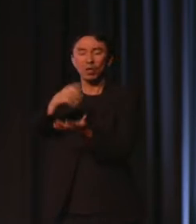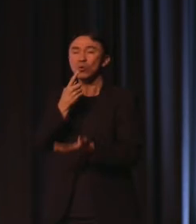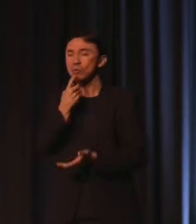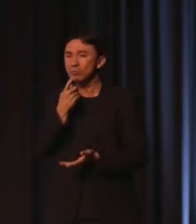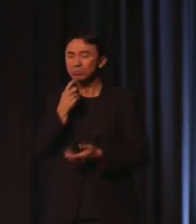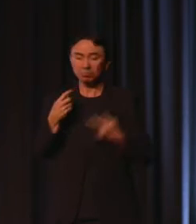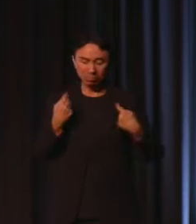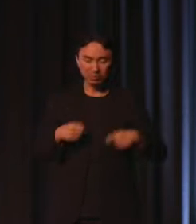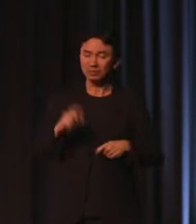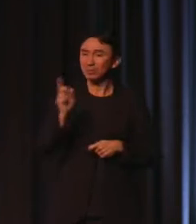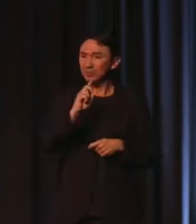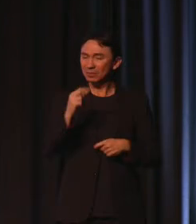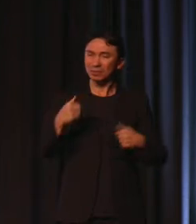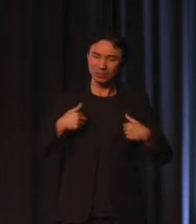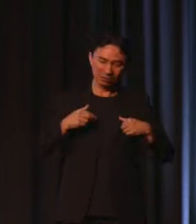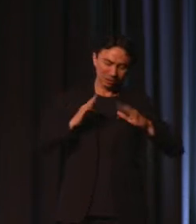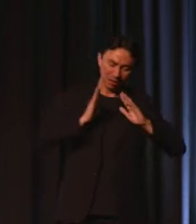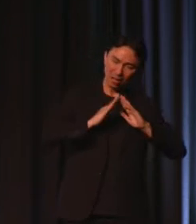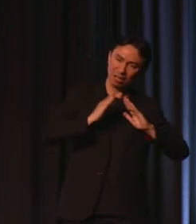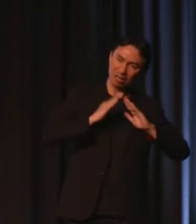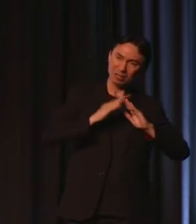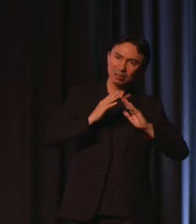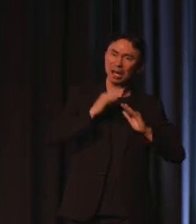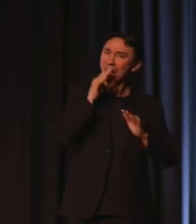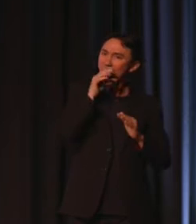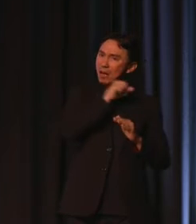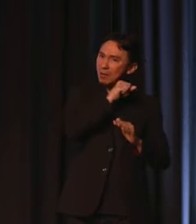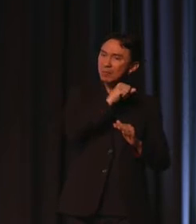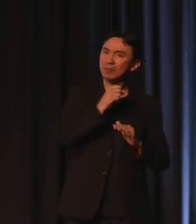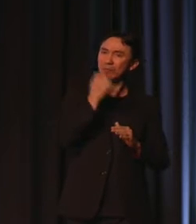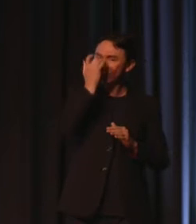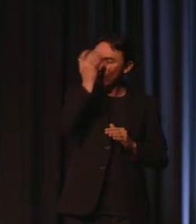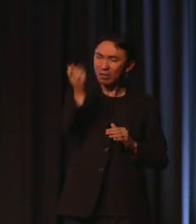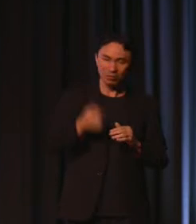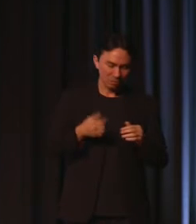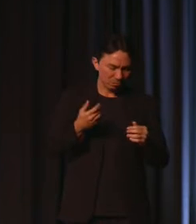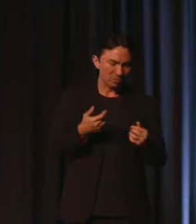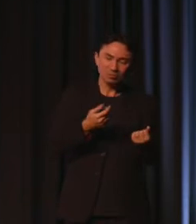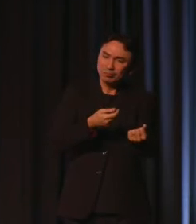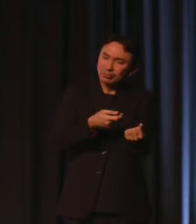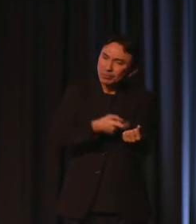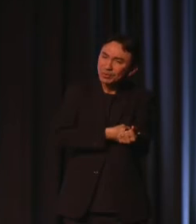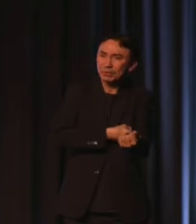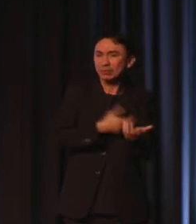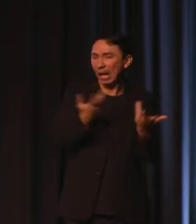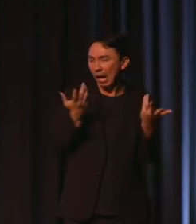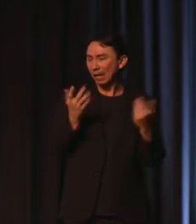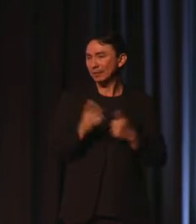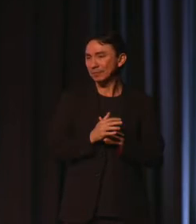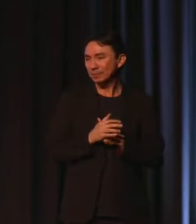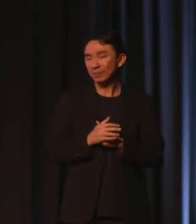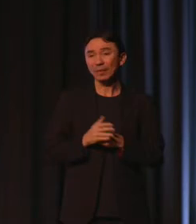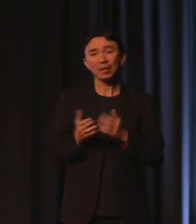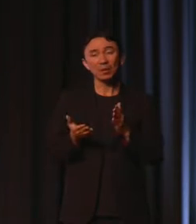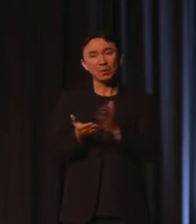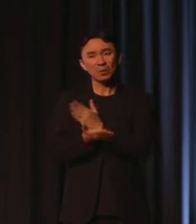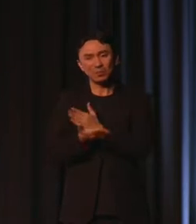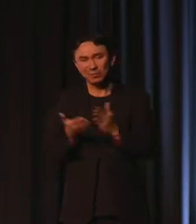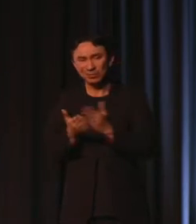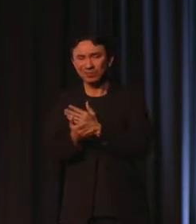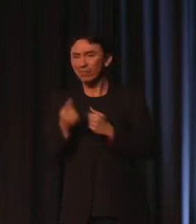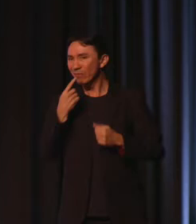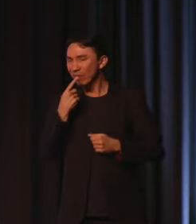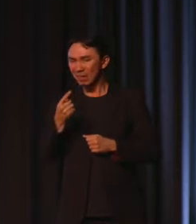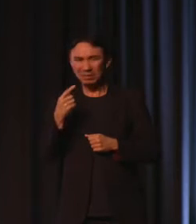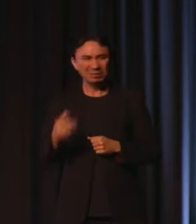de realizar a infusão em casa, e também eu não tenho aí ausência das medicações. Para aqueles que declaram